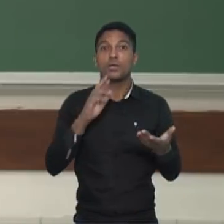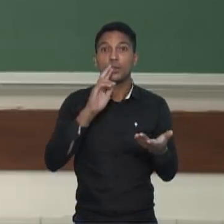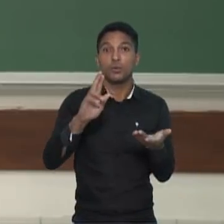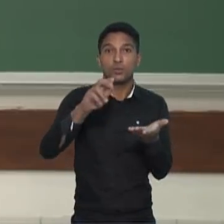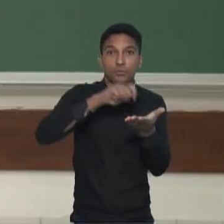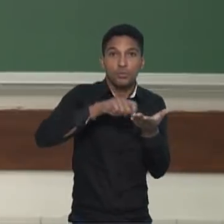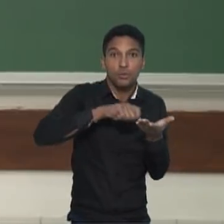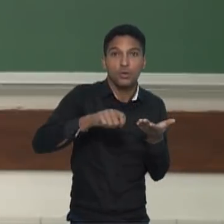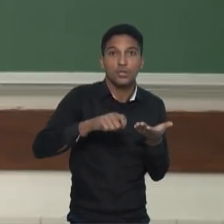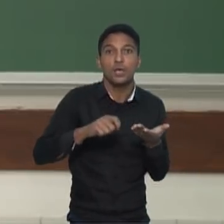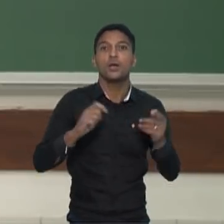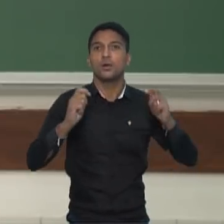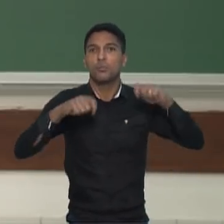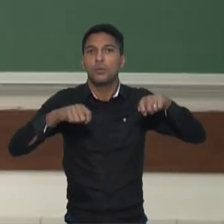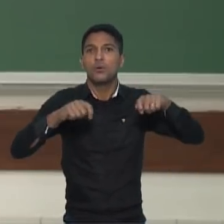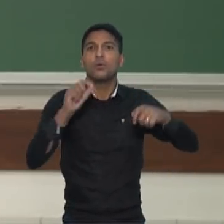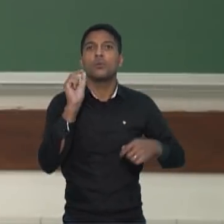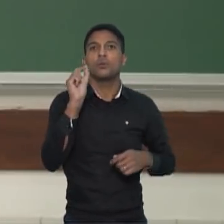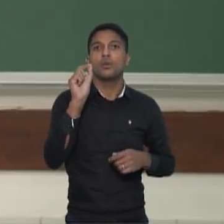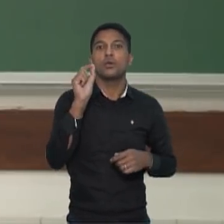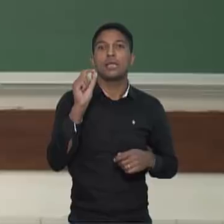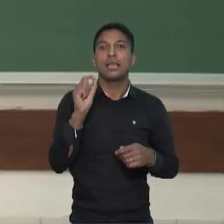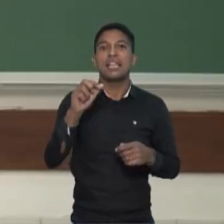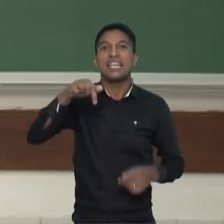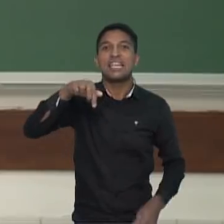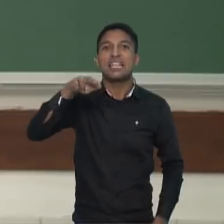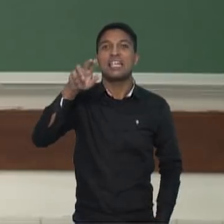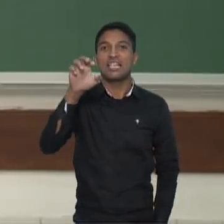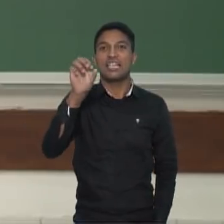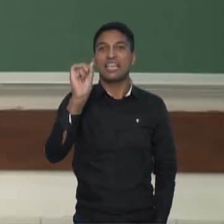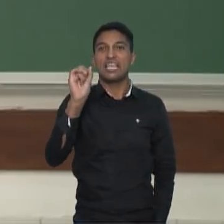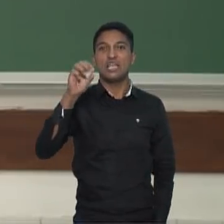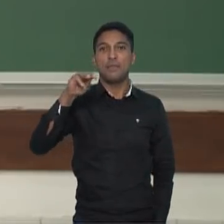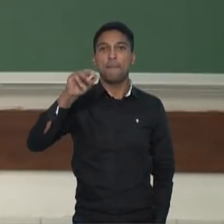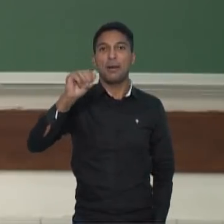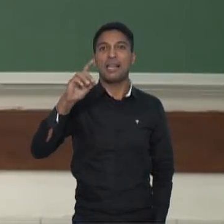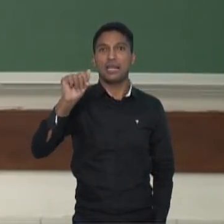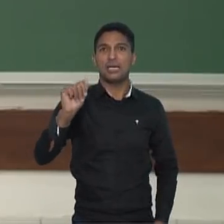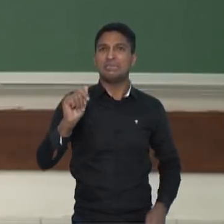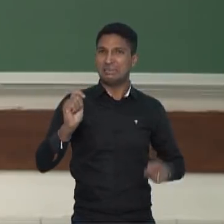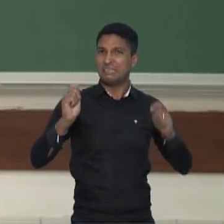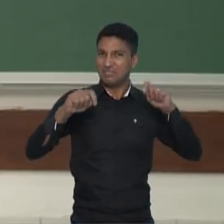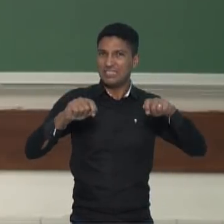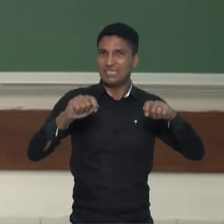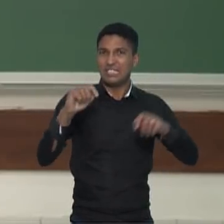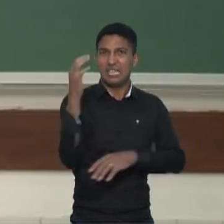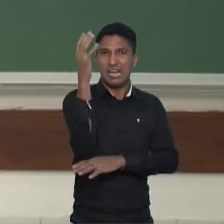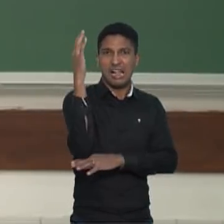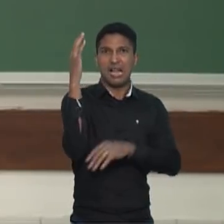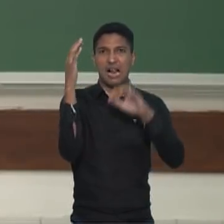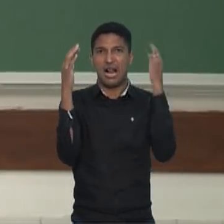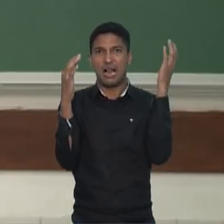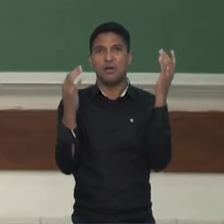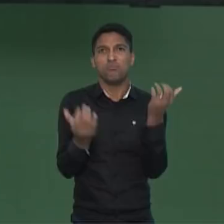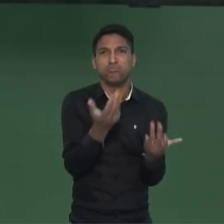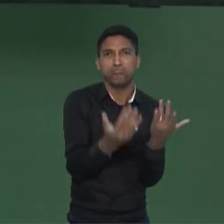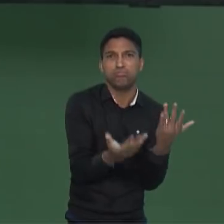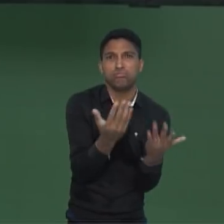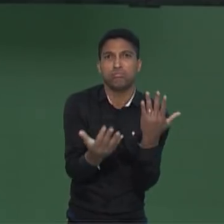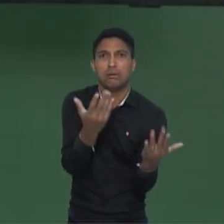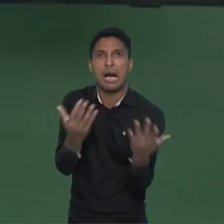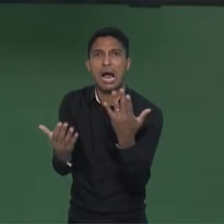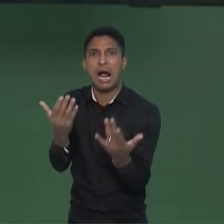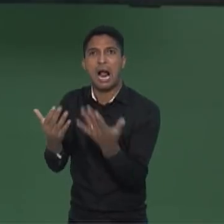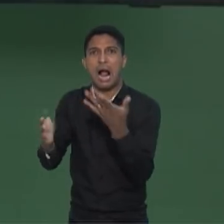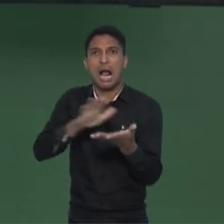Anotou as possibilidades que a queimada pode destruir? Então confira a sua resposta com a minha.